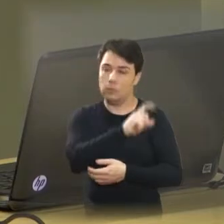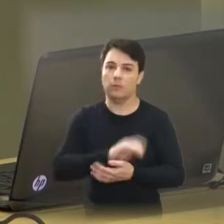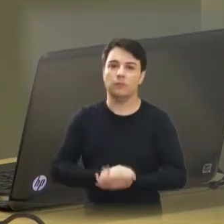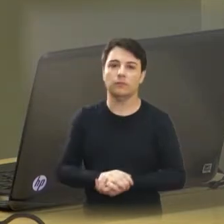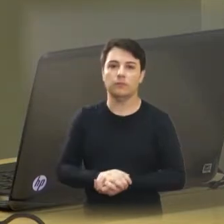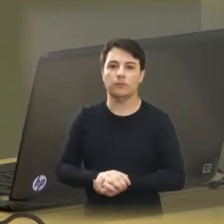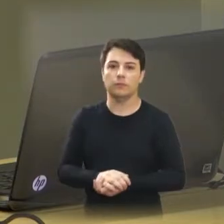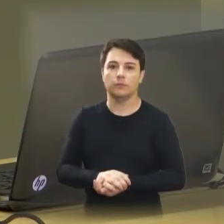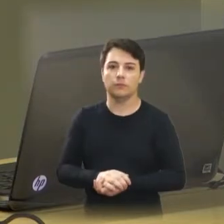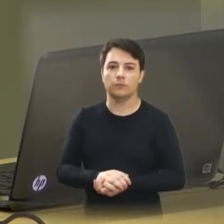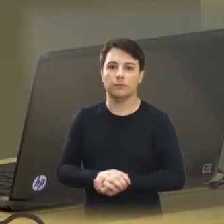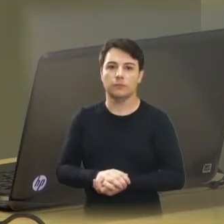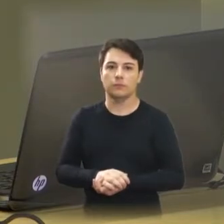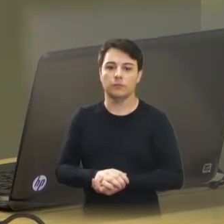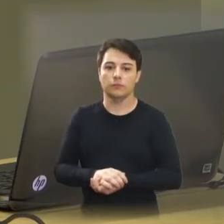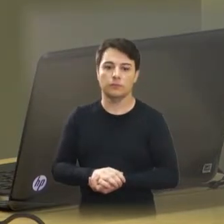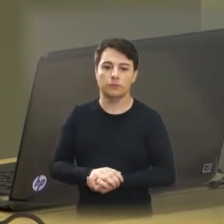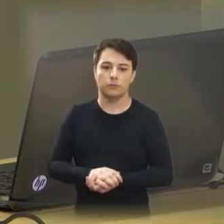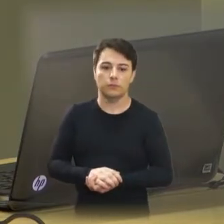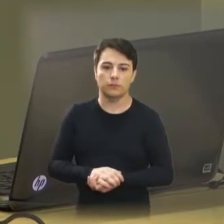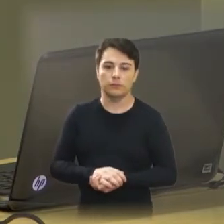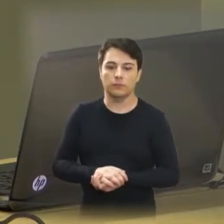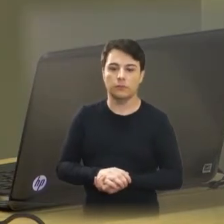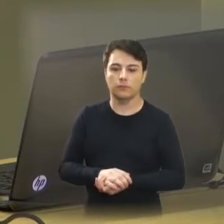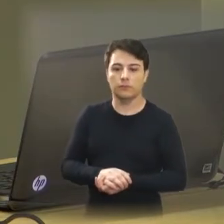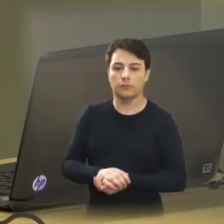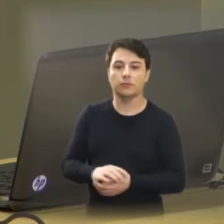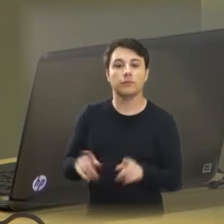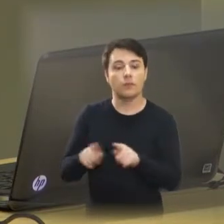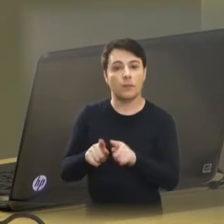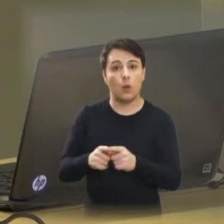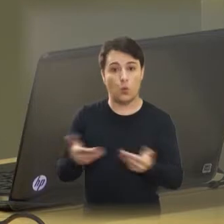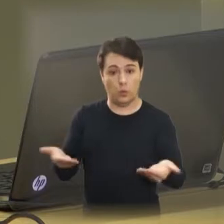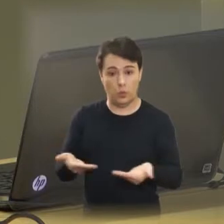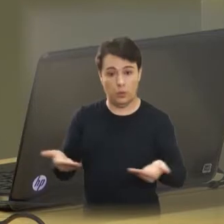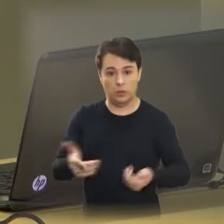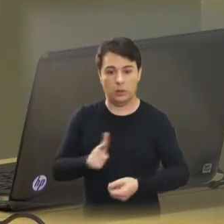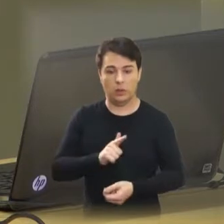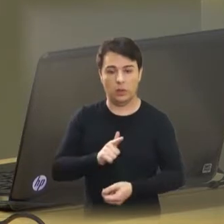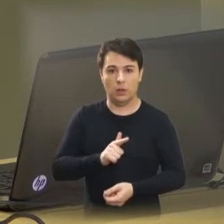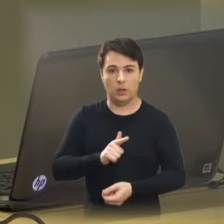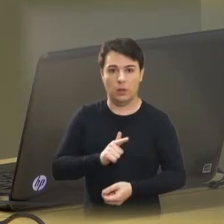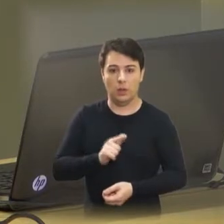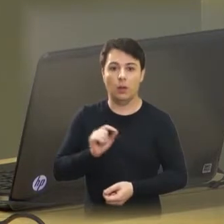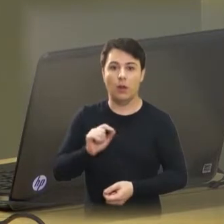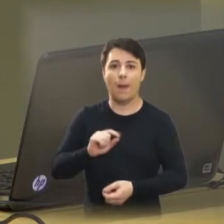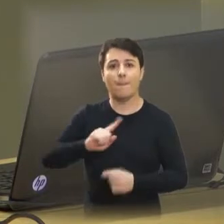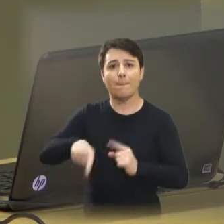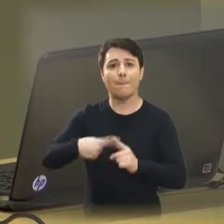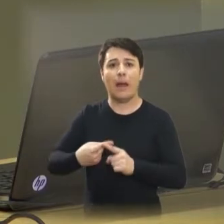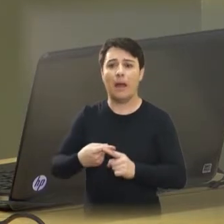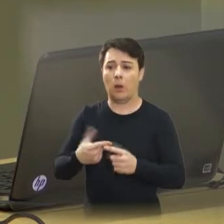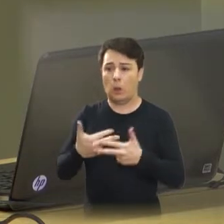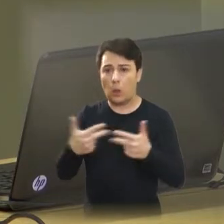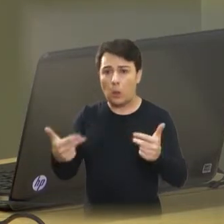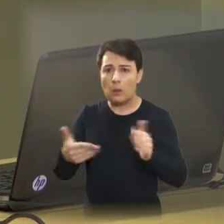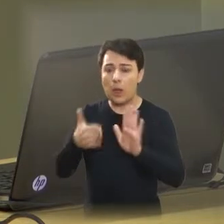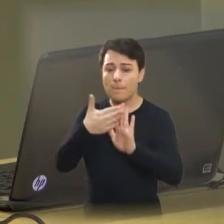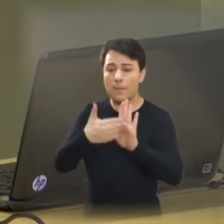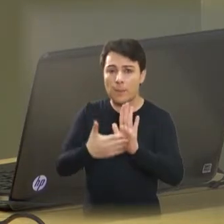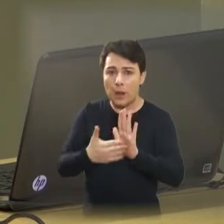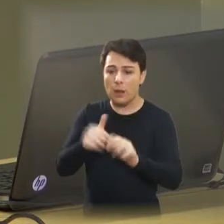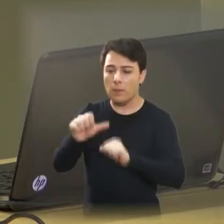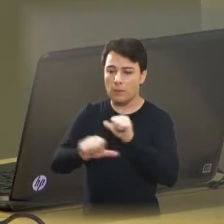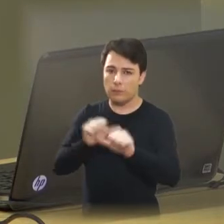Face a esses levantamentos que nós temos hoje, a gente tem algumas alterações propostas. A primeira é